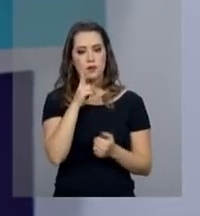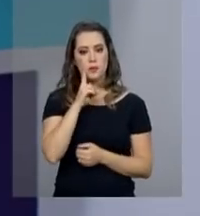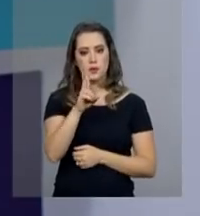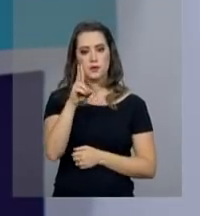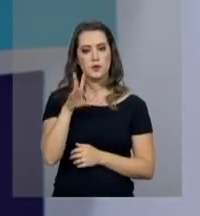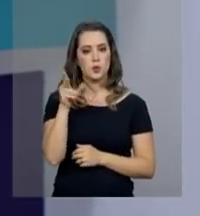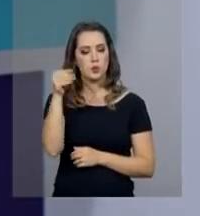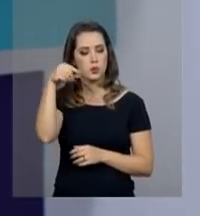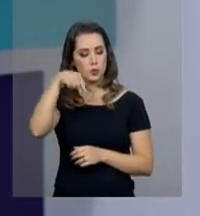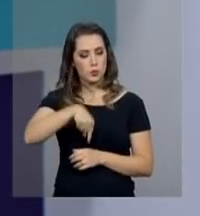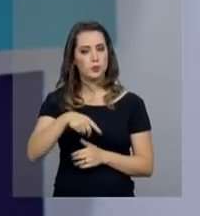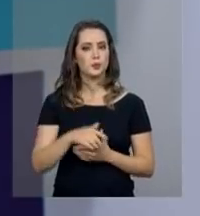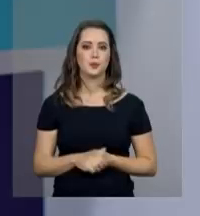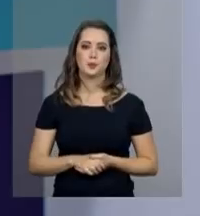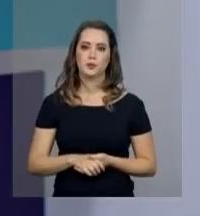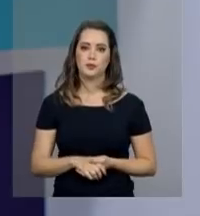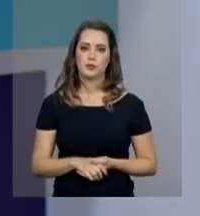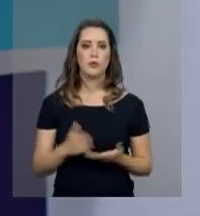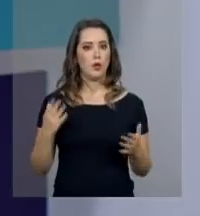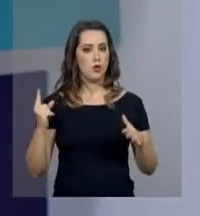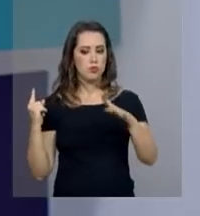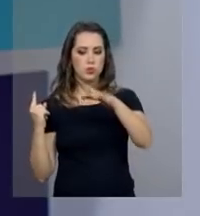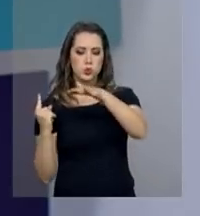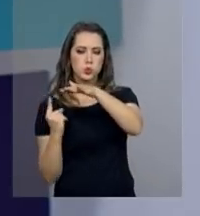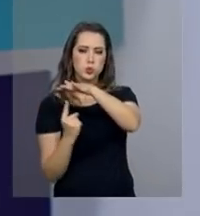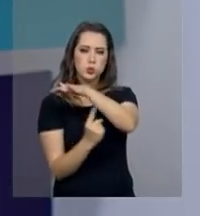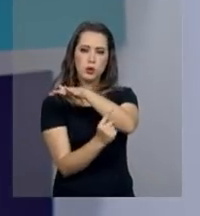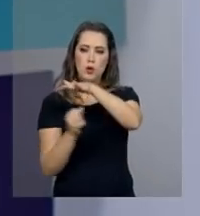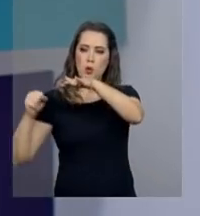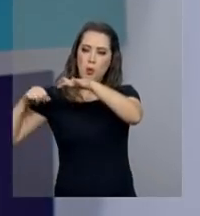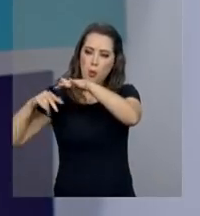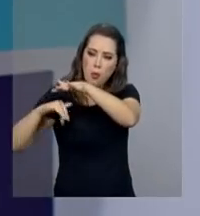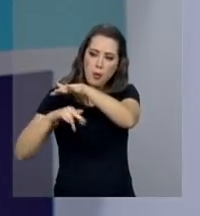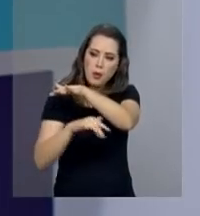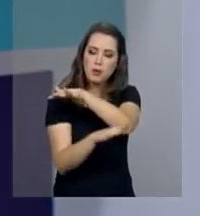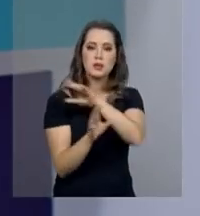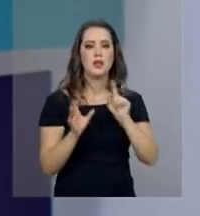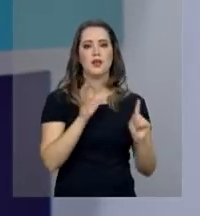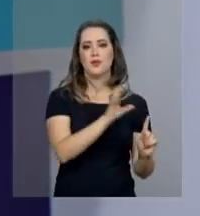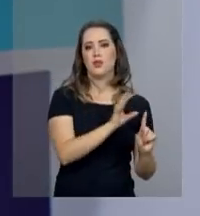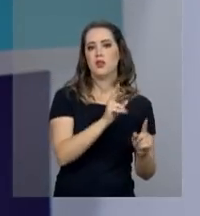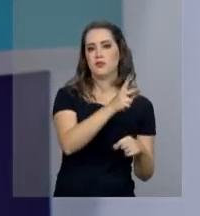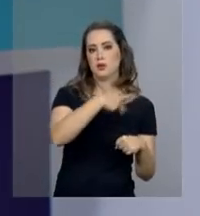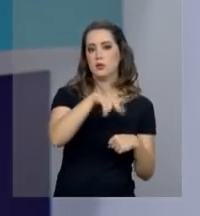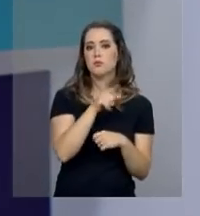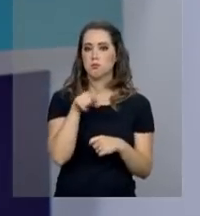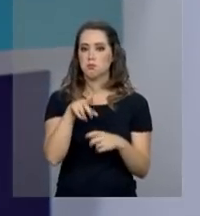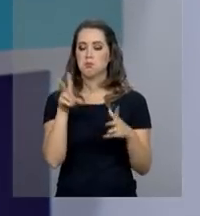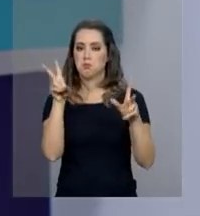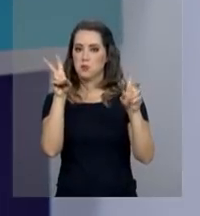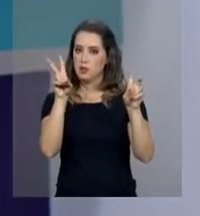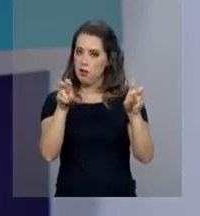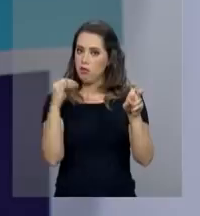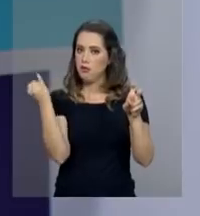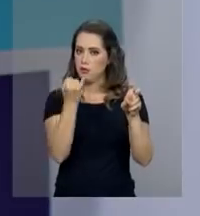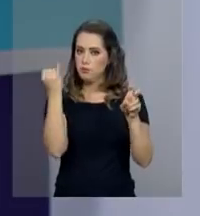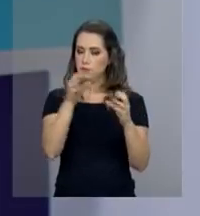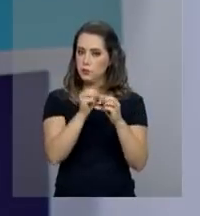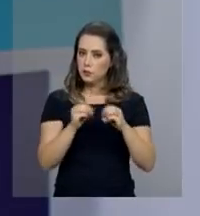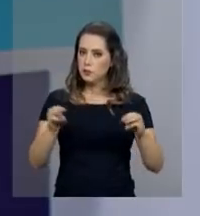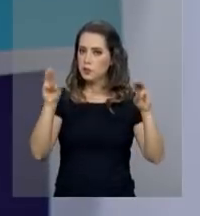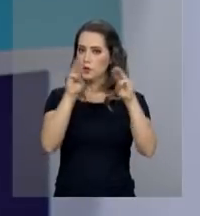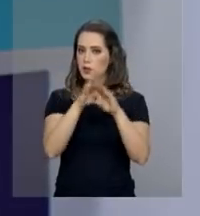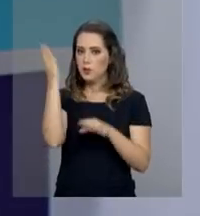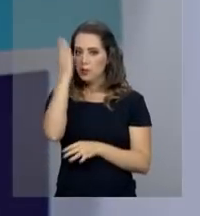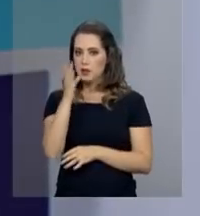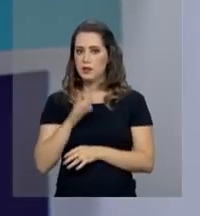aqui. Migrações e os impactos no desenvolvimento dos países são um tema de destaque nos debates da ONU. O Brasil, por exemplo, tem